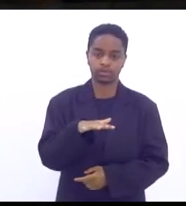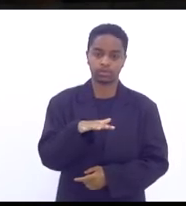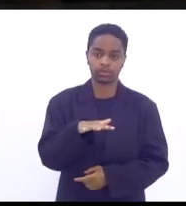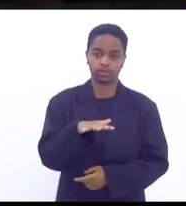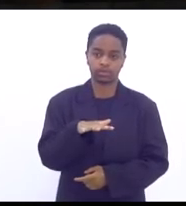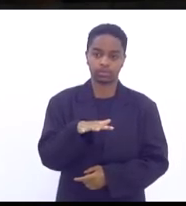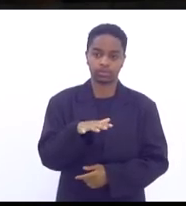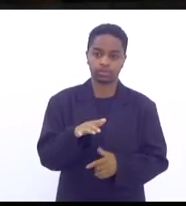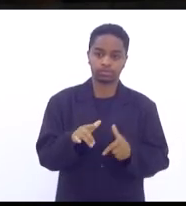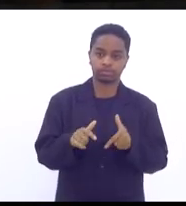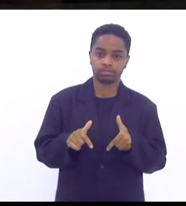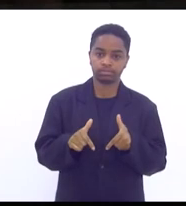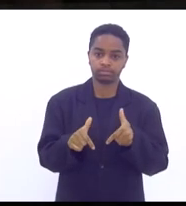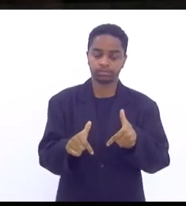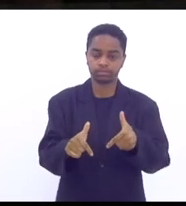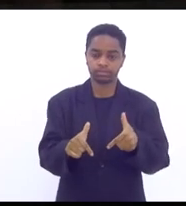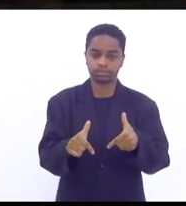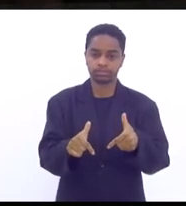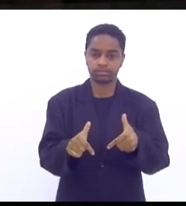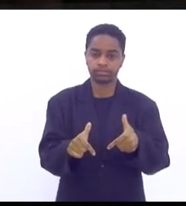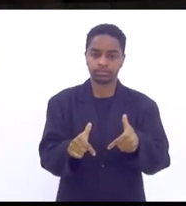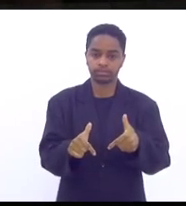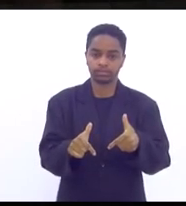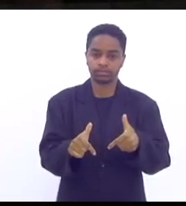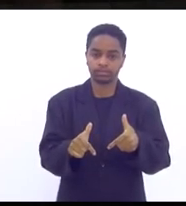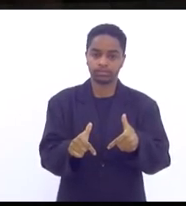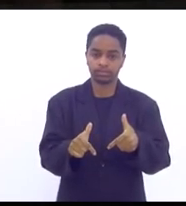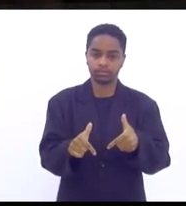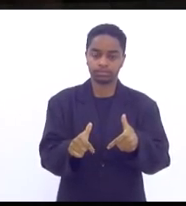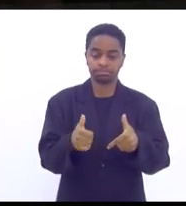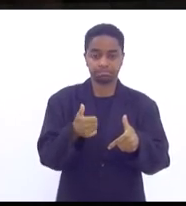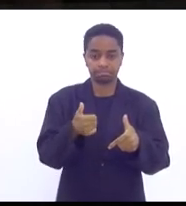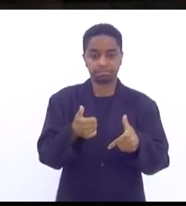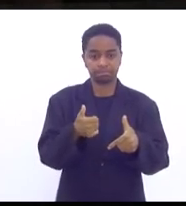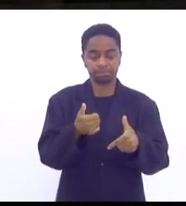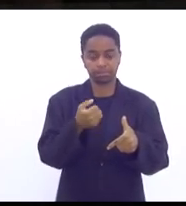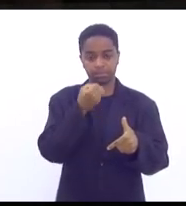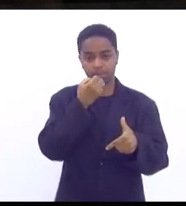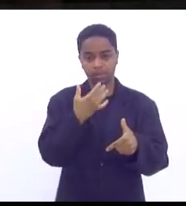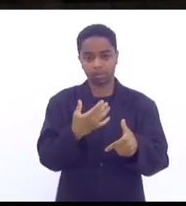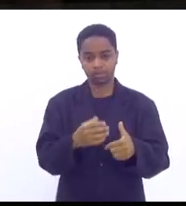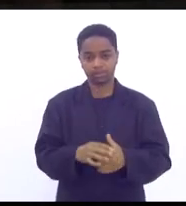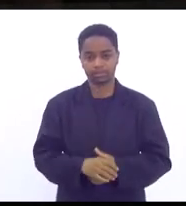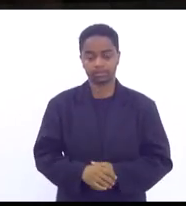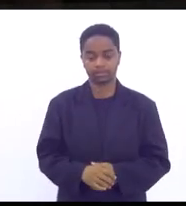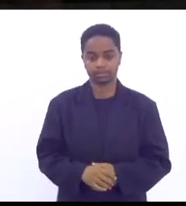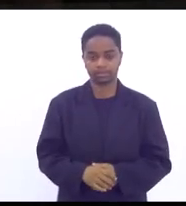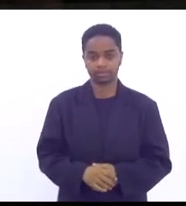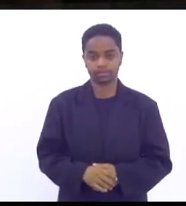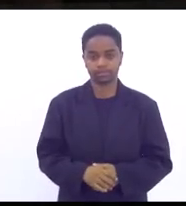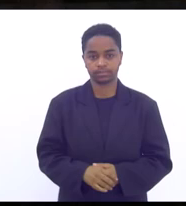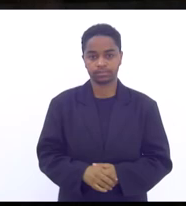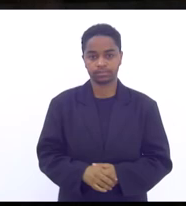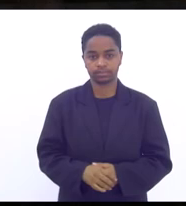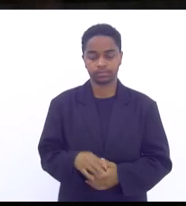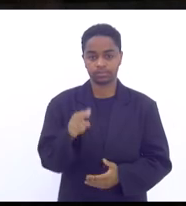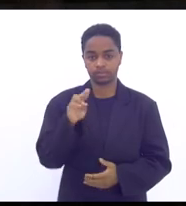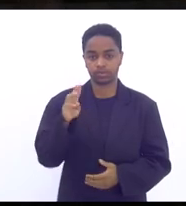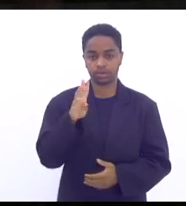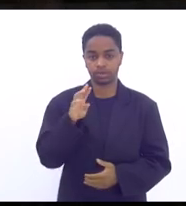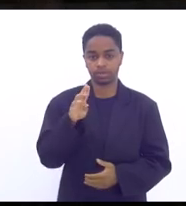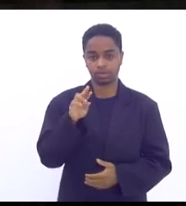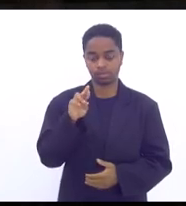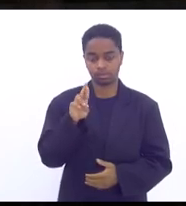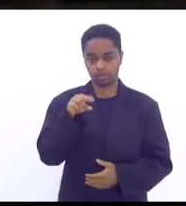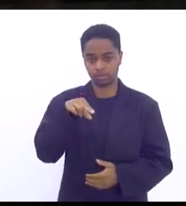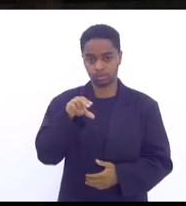uma atuação muito a contento, o procurador Bruno, muito a contento.